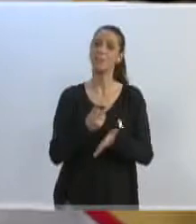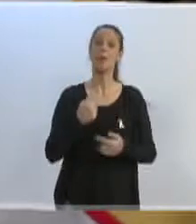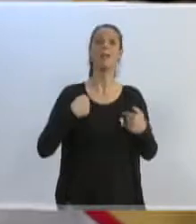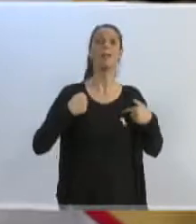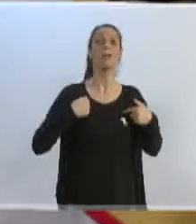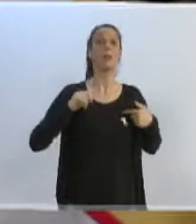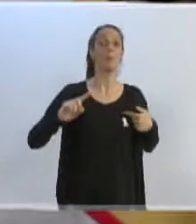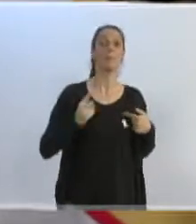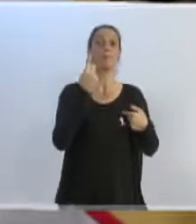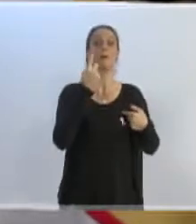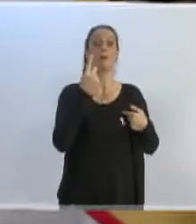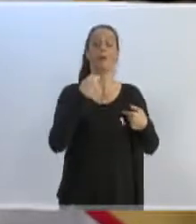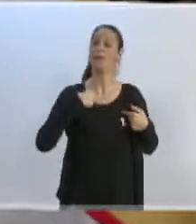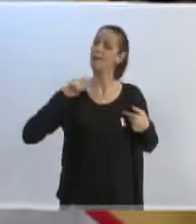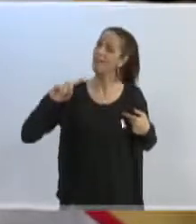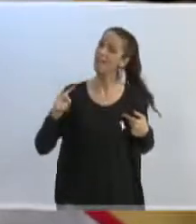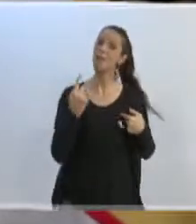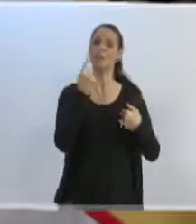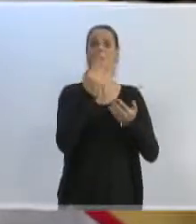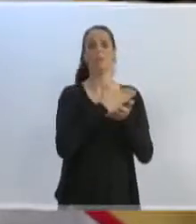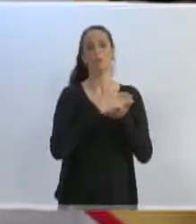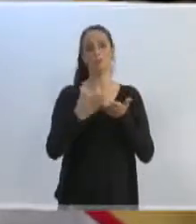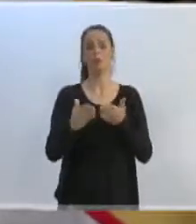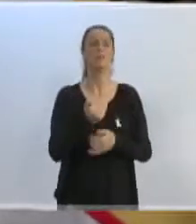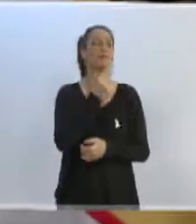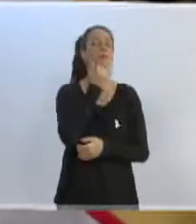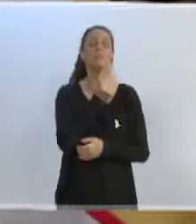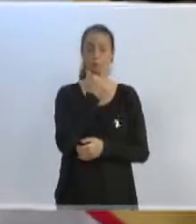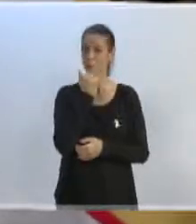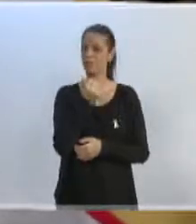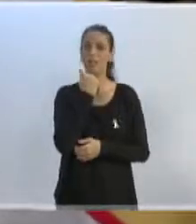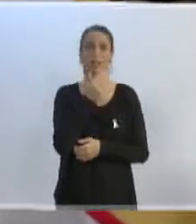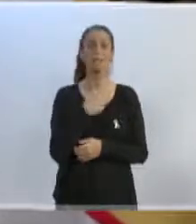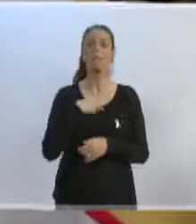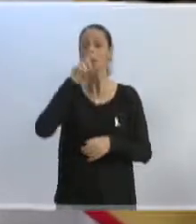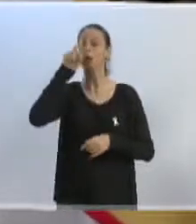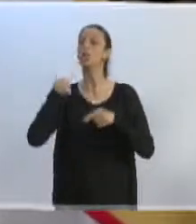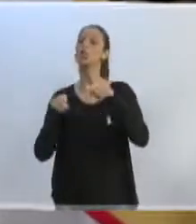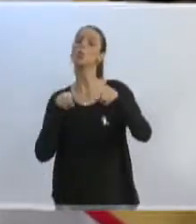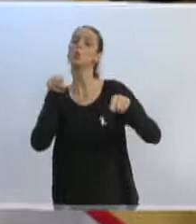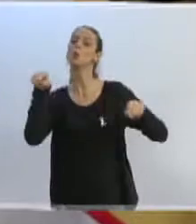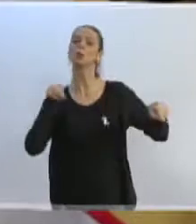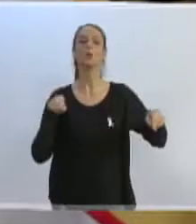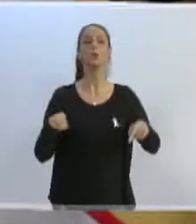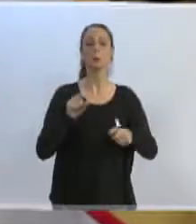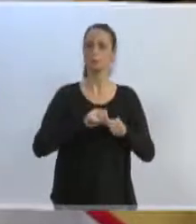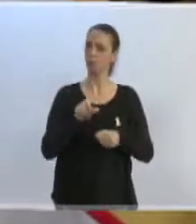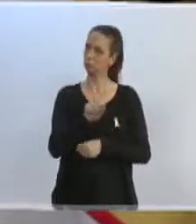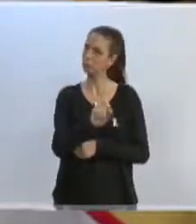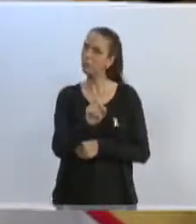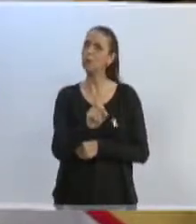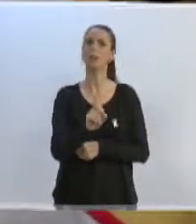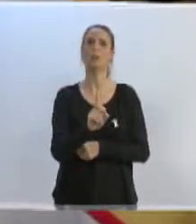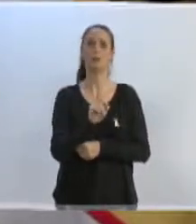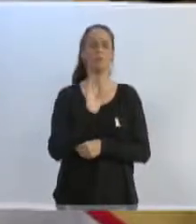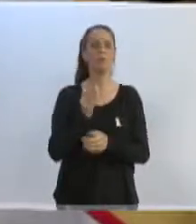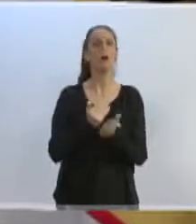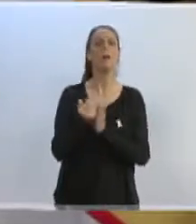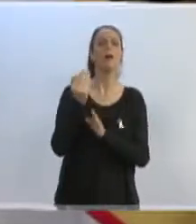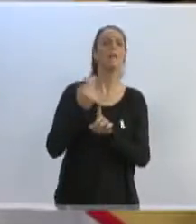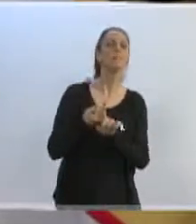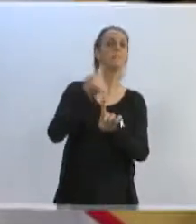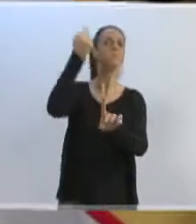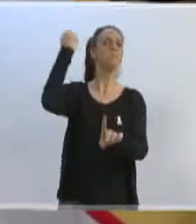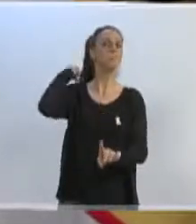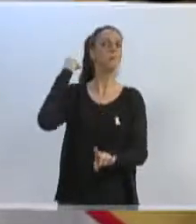comigo, eu tenho que começar. Não adianta a gente ficar delegando para outras pessoas. Aliás, isso já começou lá no Jardim